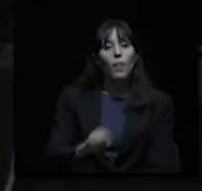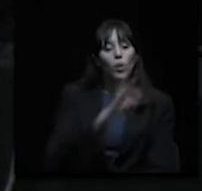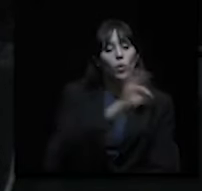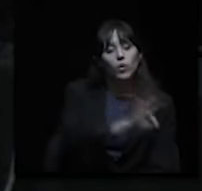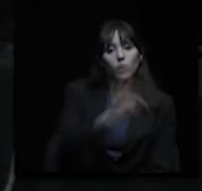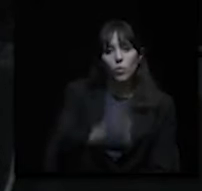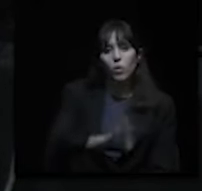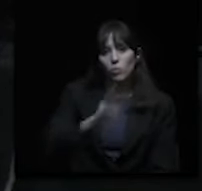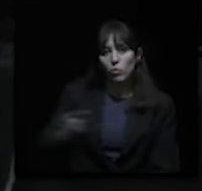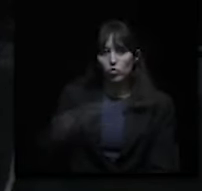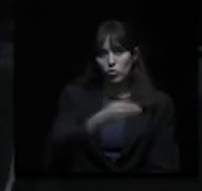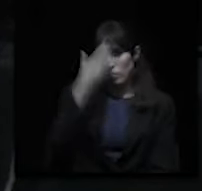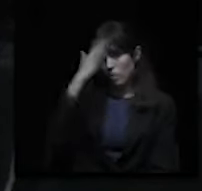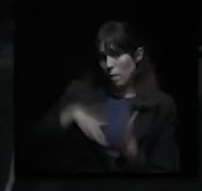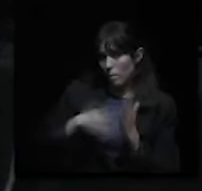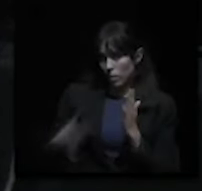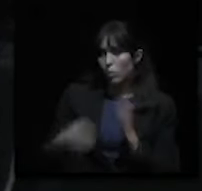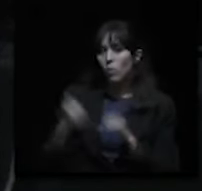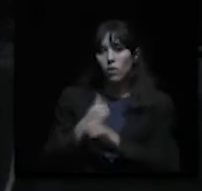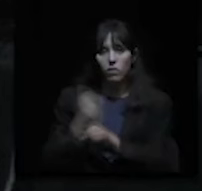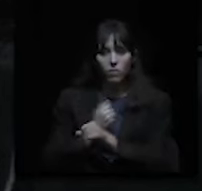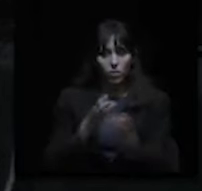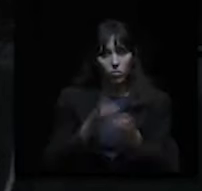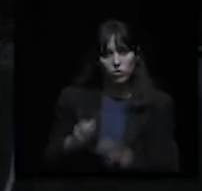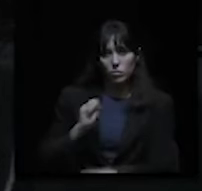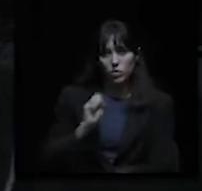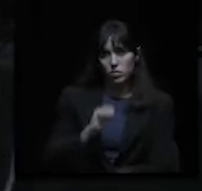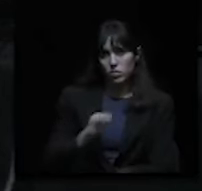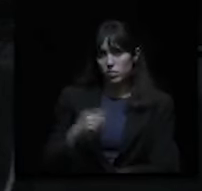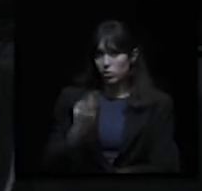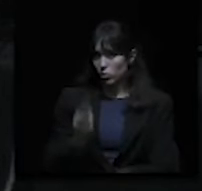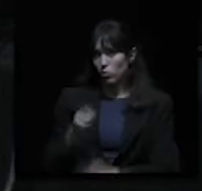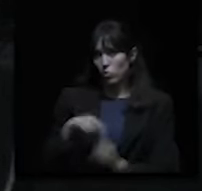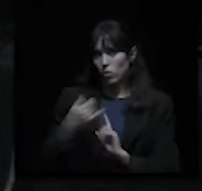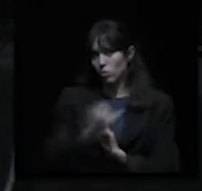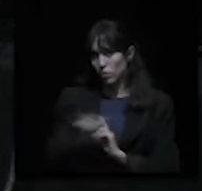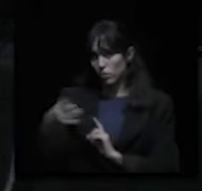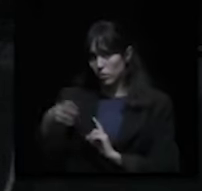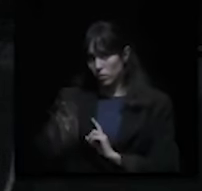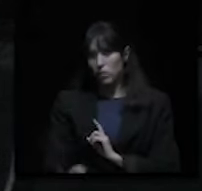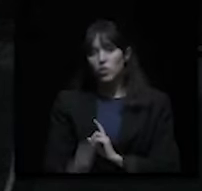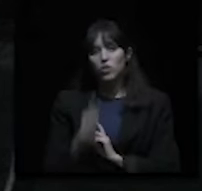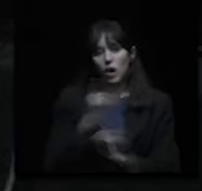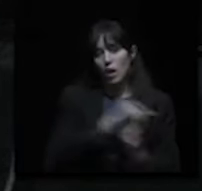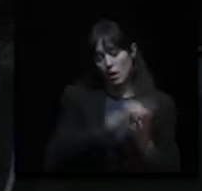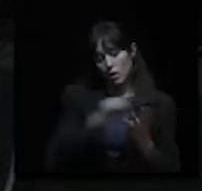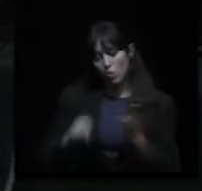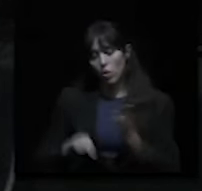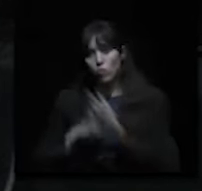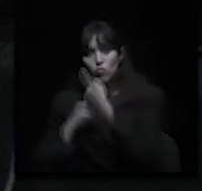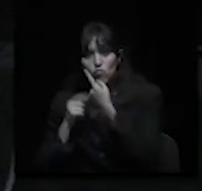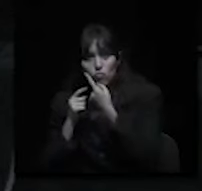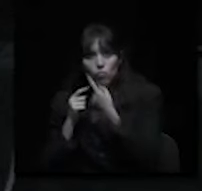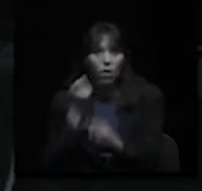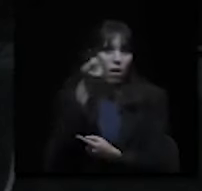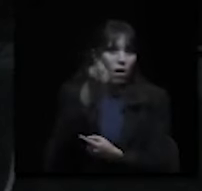de euros, face ao que estava previsto no plano de atividades e orçamento da SRU em 2023. Isto corresponde a mais de um quarto de casas em habitação acessível